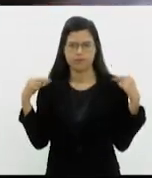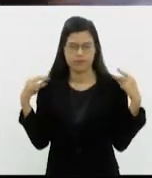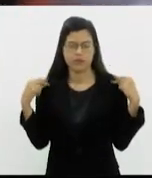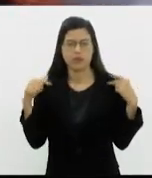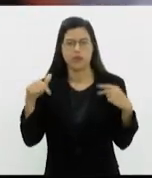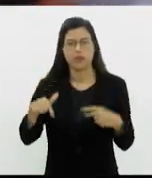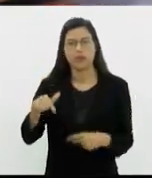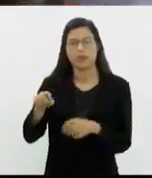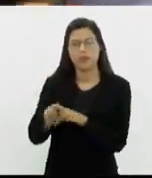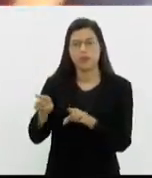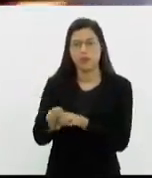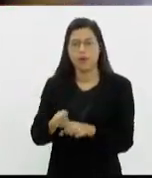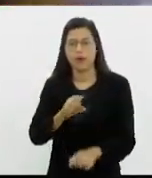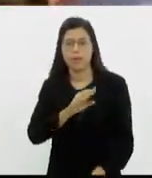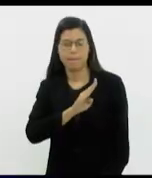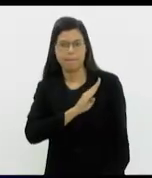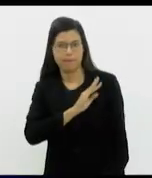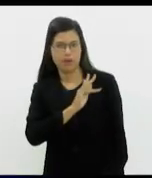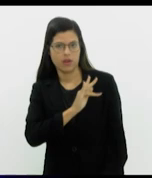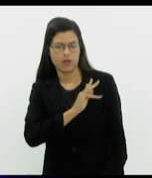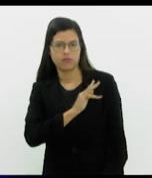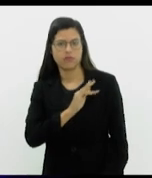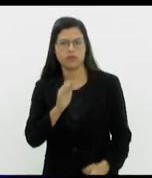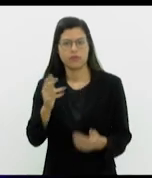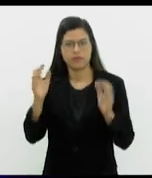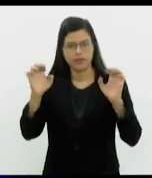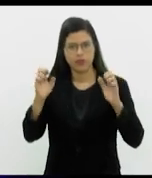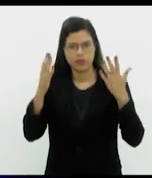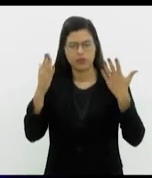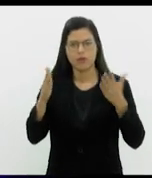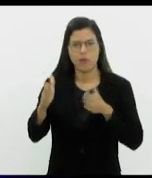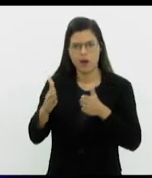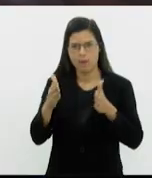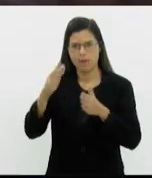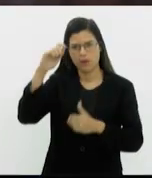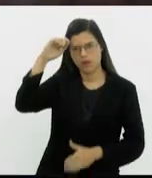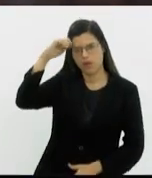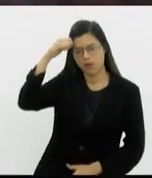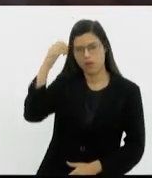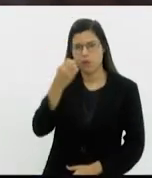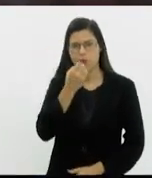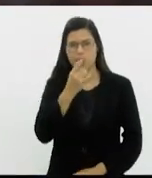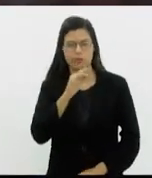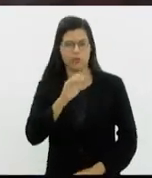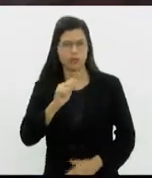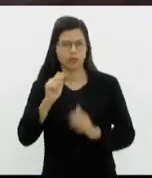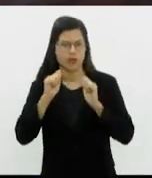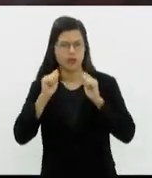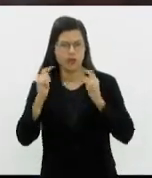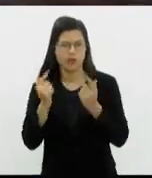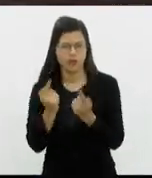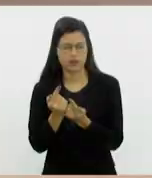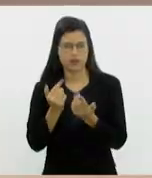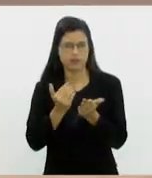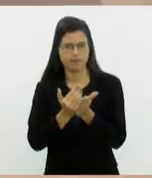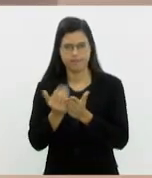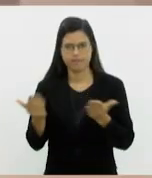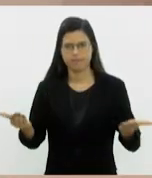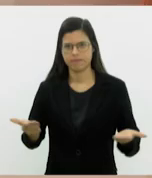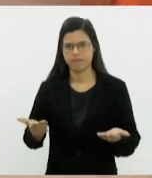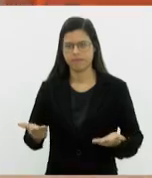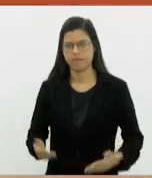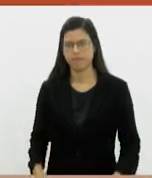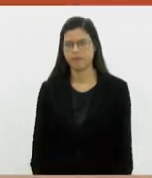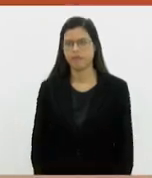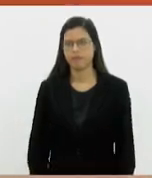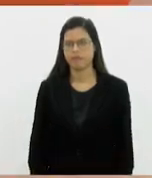Fluminense, acontecendo o Festival Caminhos da Negritude. O Bom Dia Alerje começa agora.